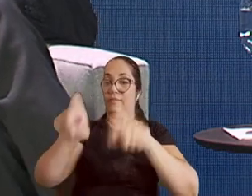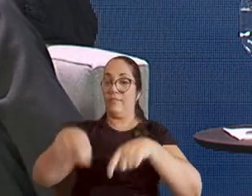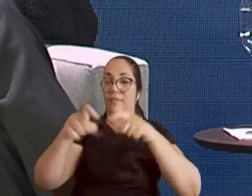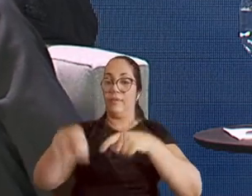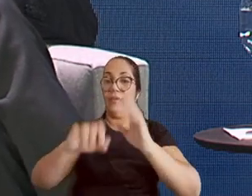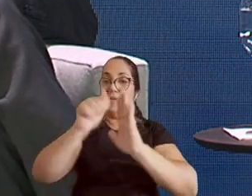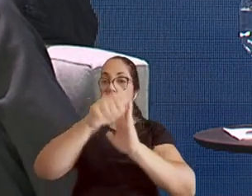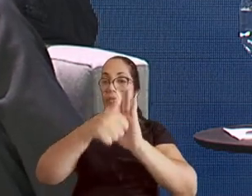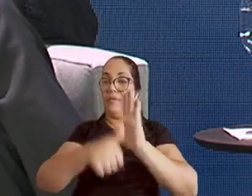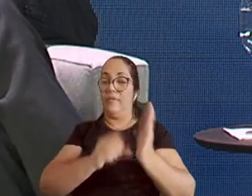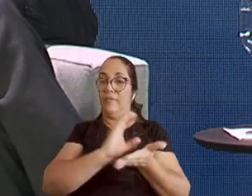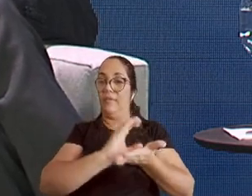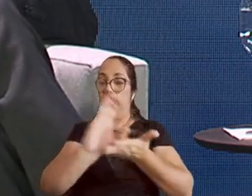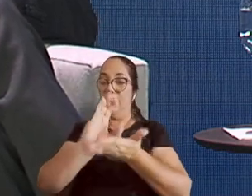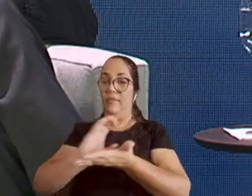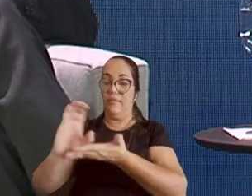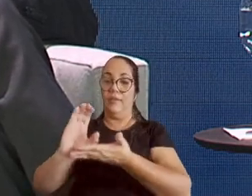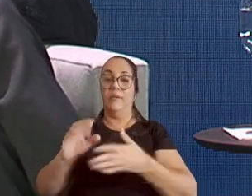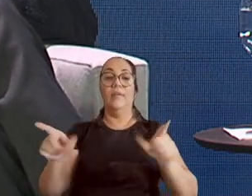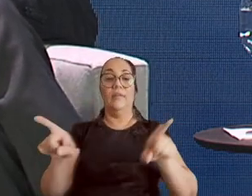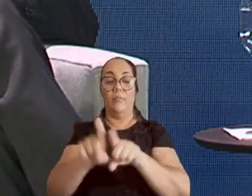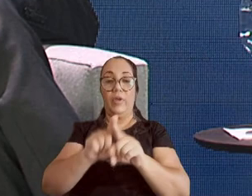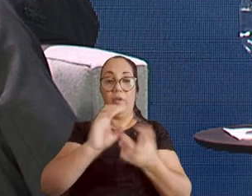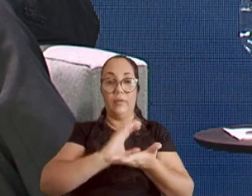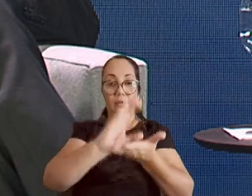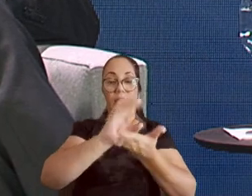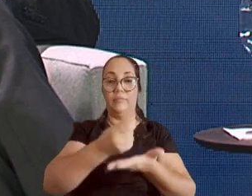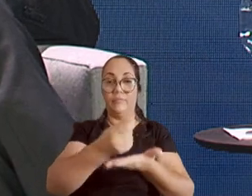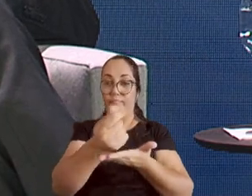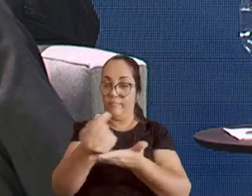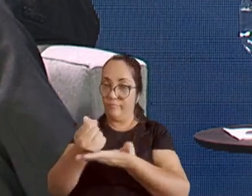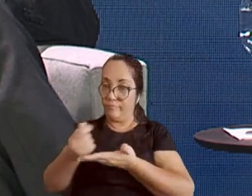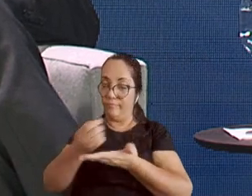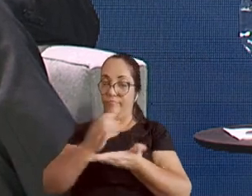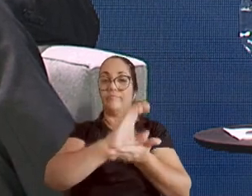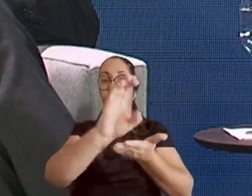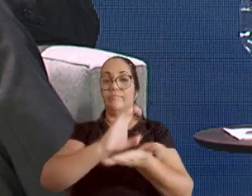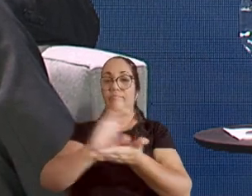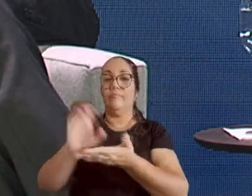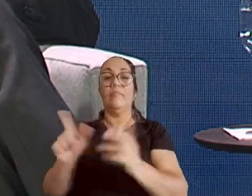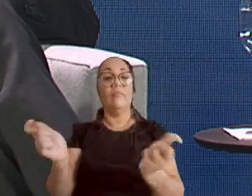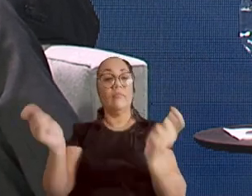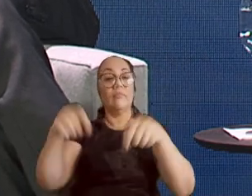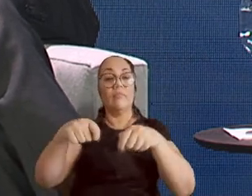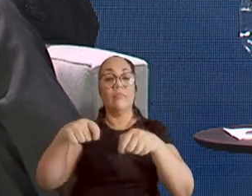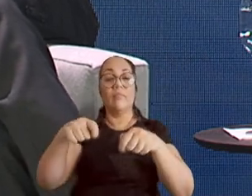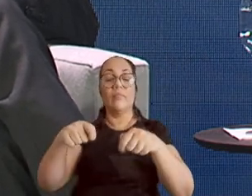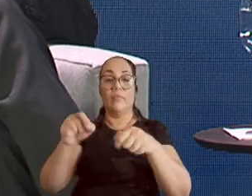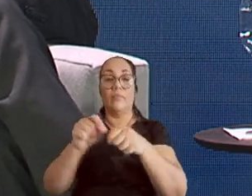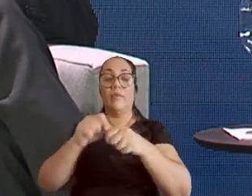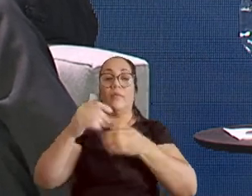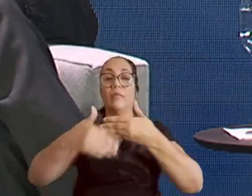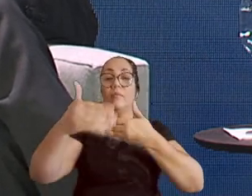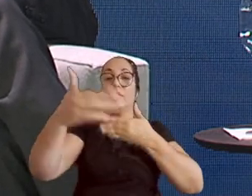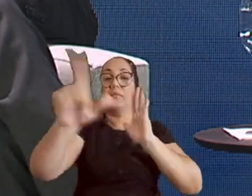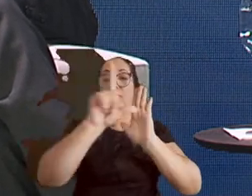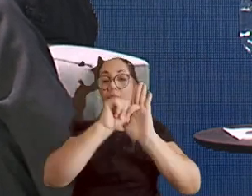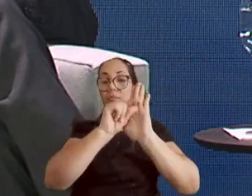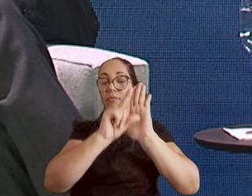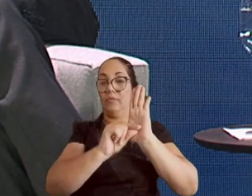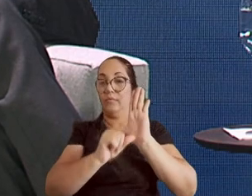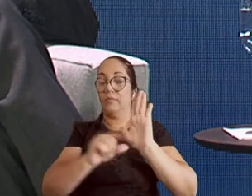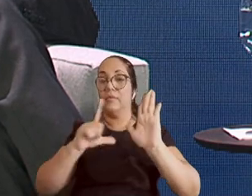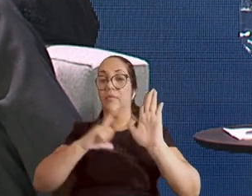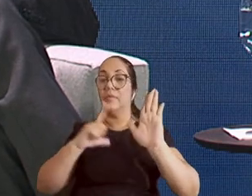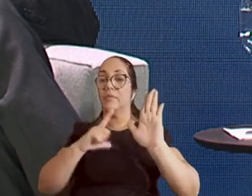crédito concessão e que tá permitindo fazer esse processo digitalmente mais eficiente e o segundo uma série de inovações regulatórias